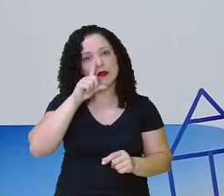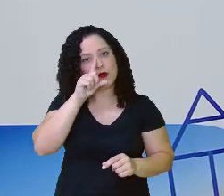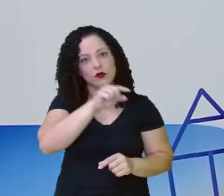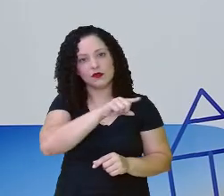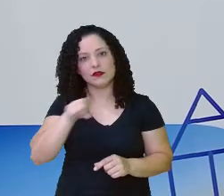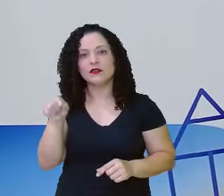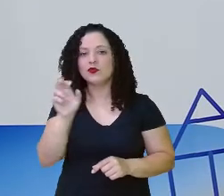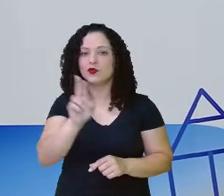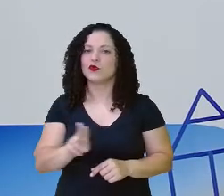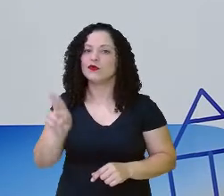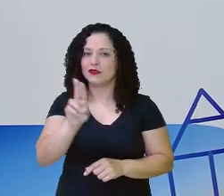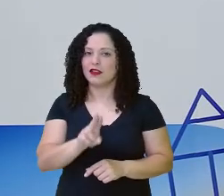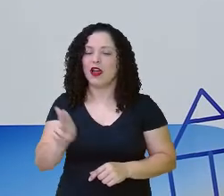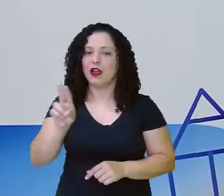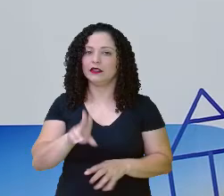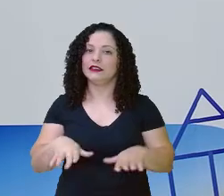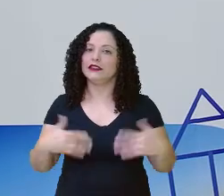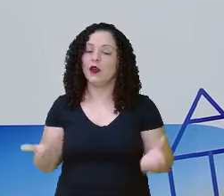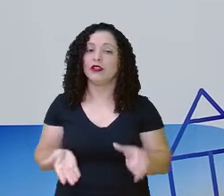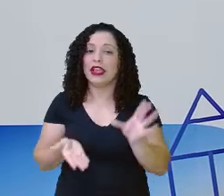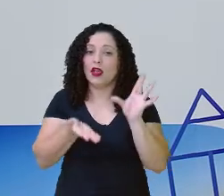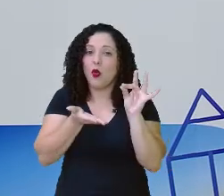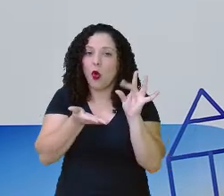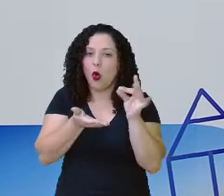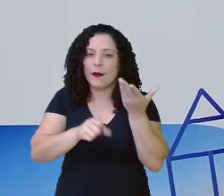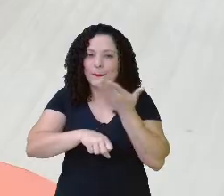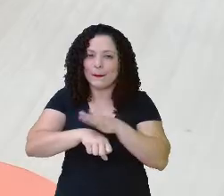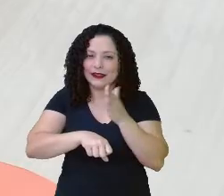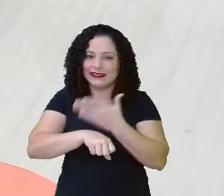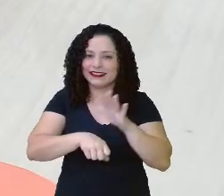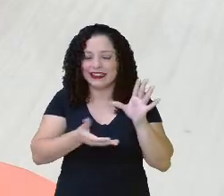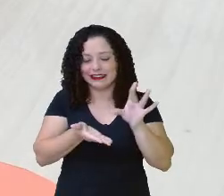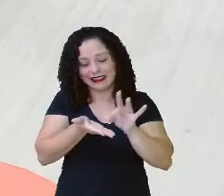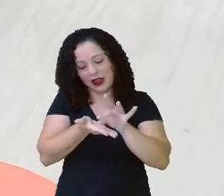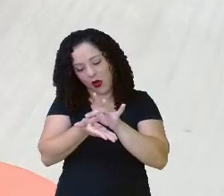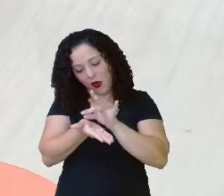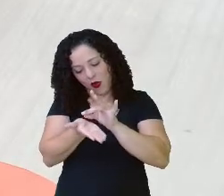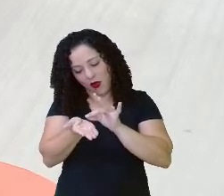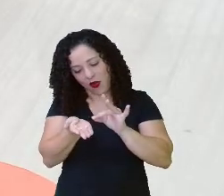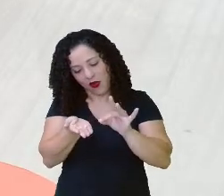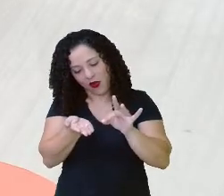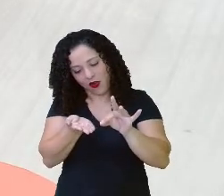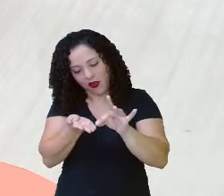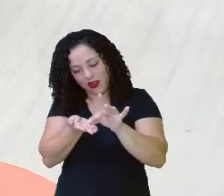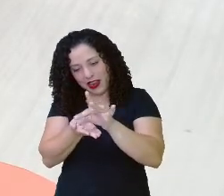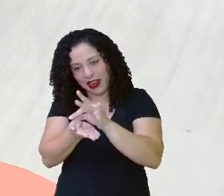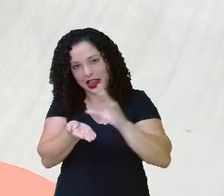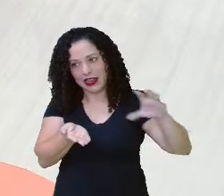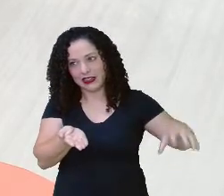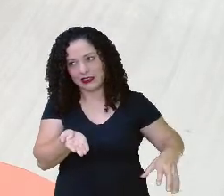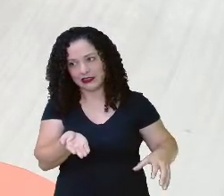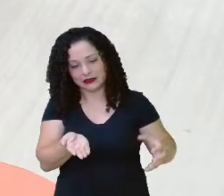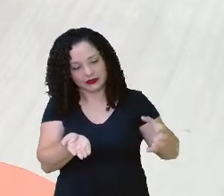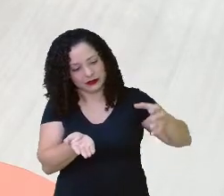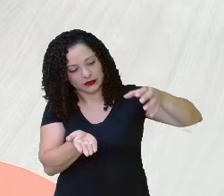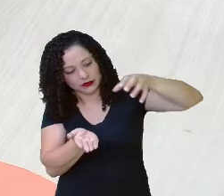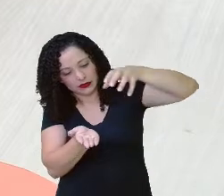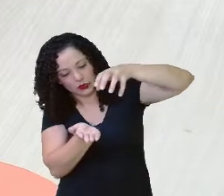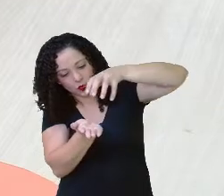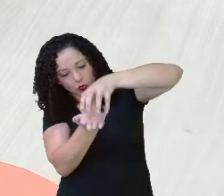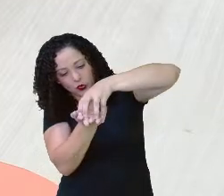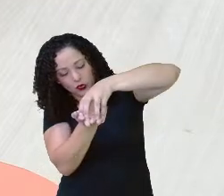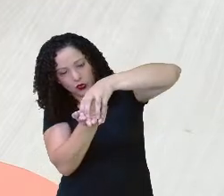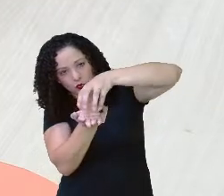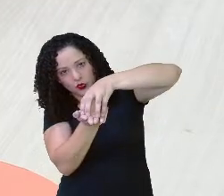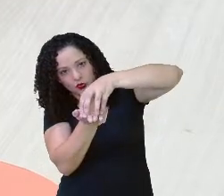usarem. O que é que vocês vão fazer? Cola branca também funciona. Coloca a cola branca aqui, encosta aqui, ó. Coloca a cola branca por fora